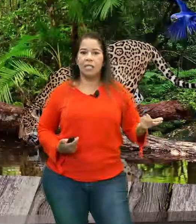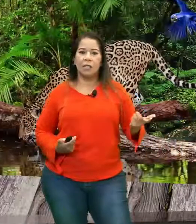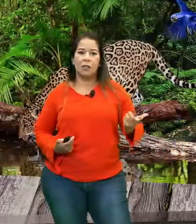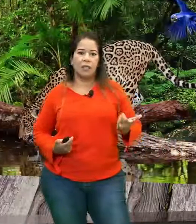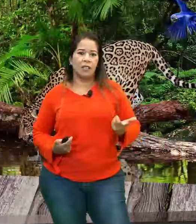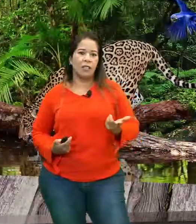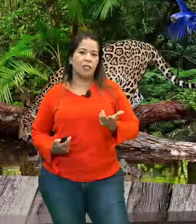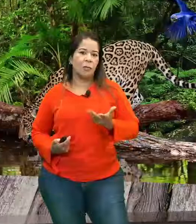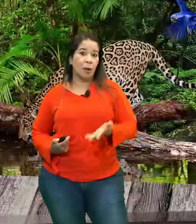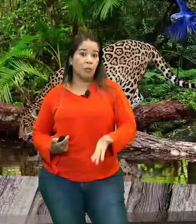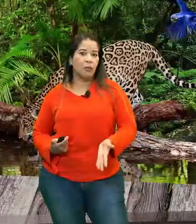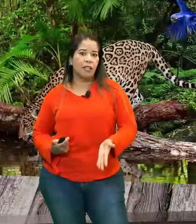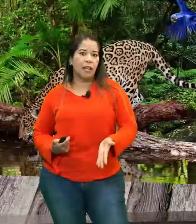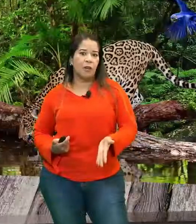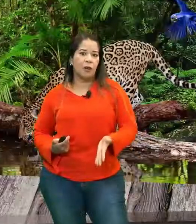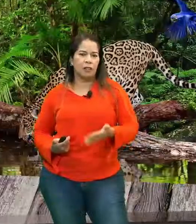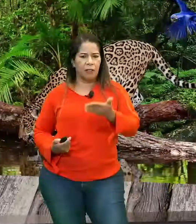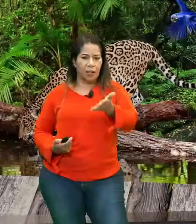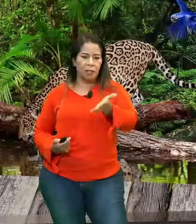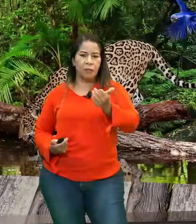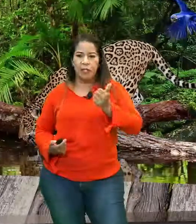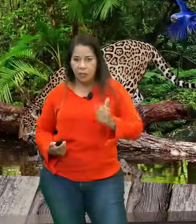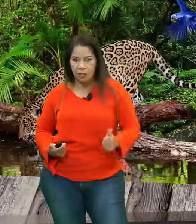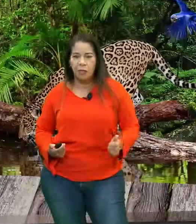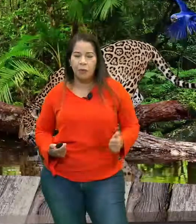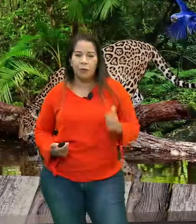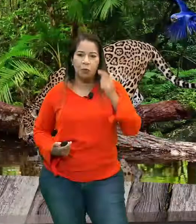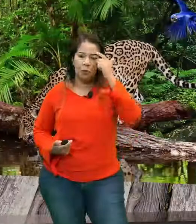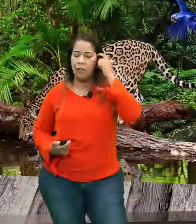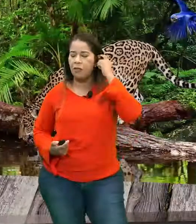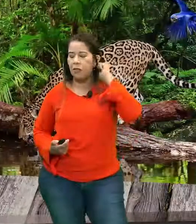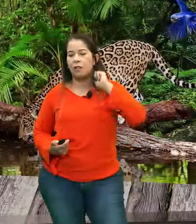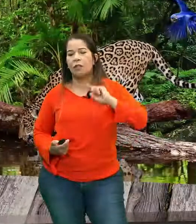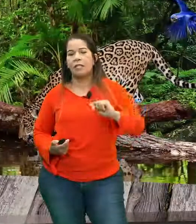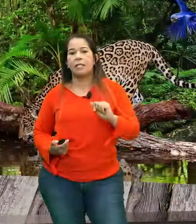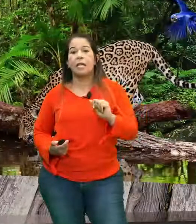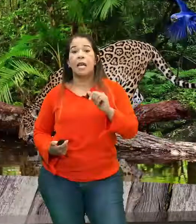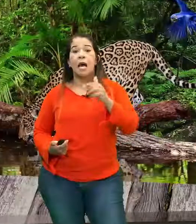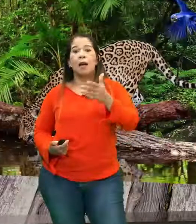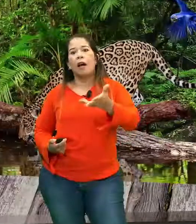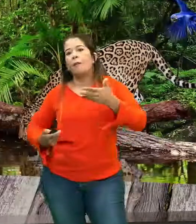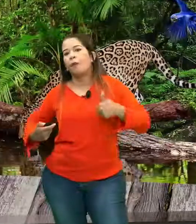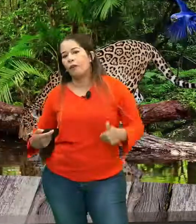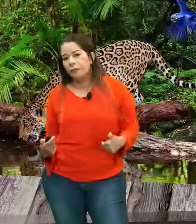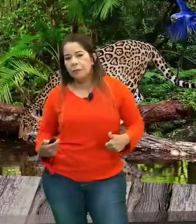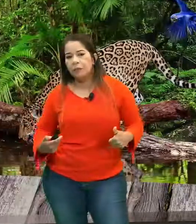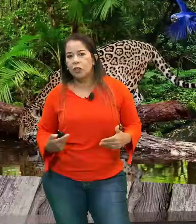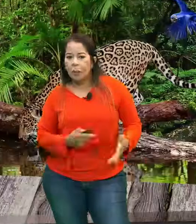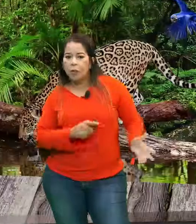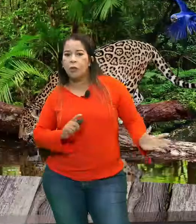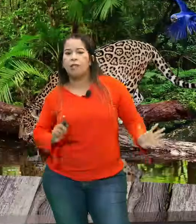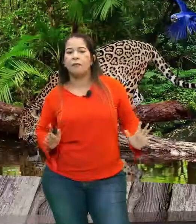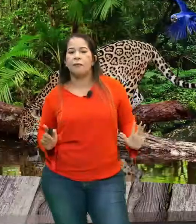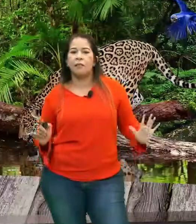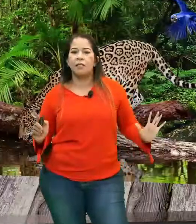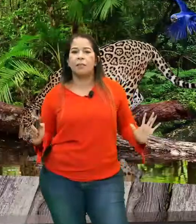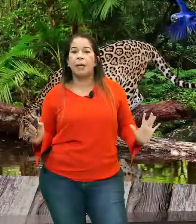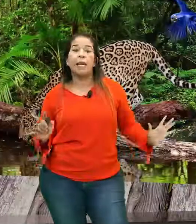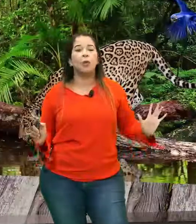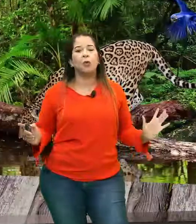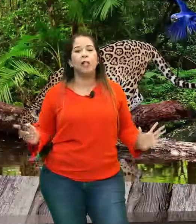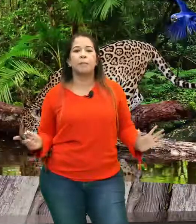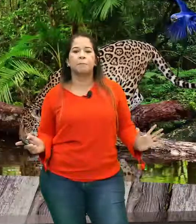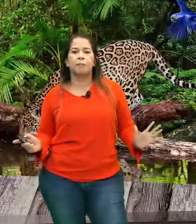era criança, adolescente, para o que você é agora. No caso de vocês ainda continuam, né? Vocês são adolescentes. A prof já passou